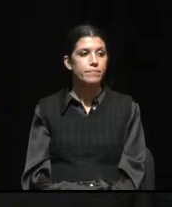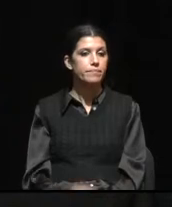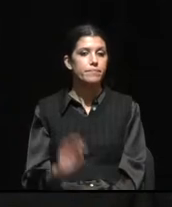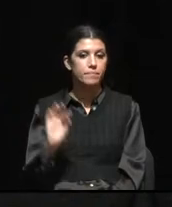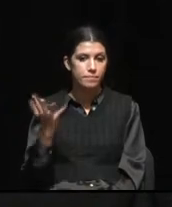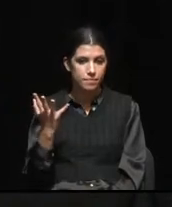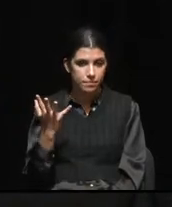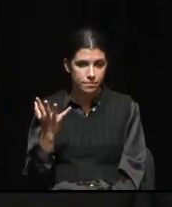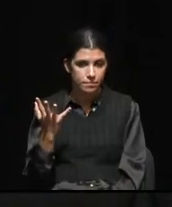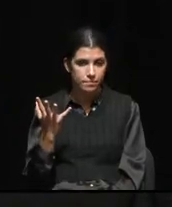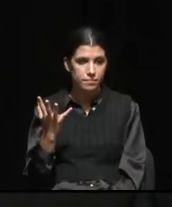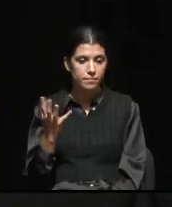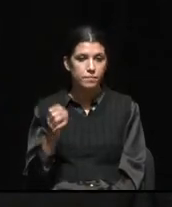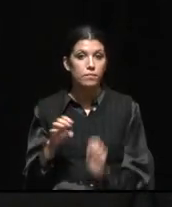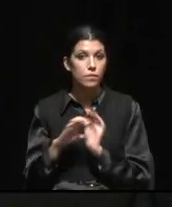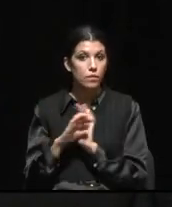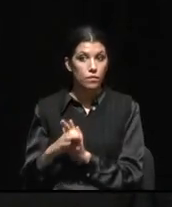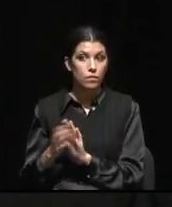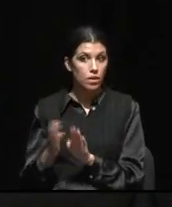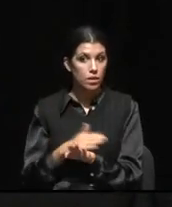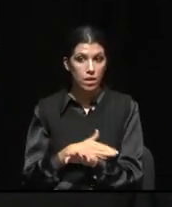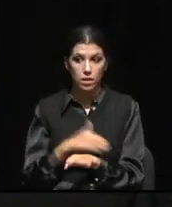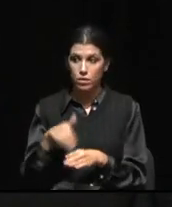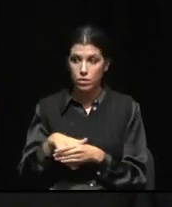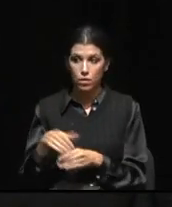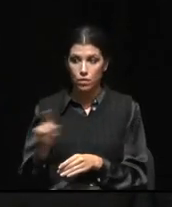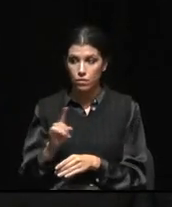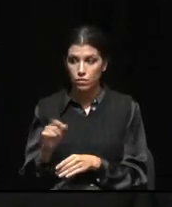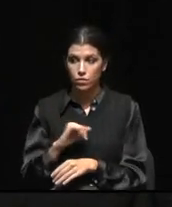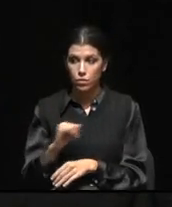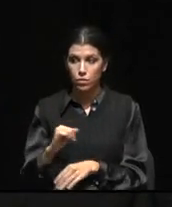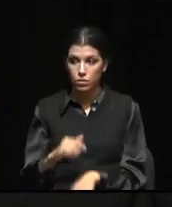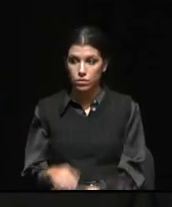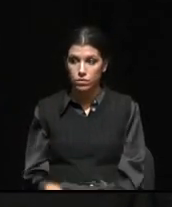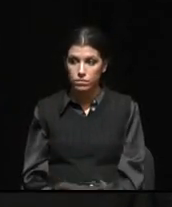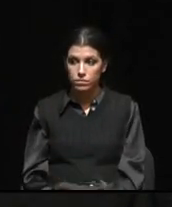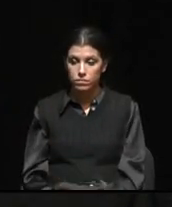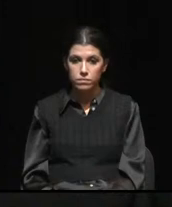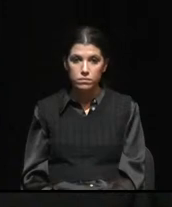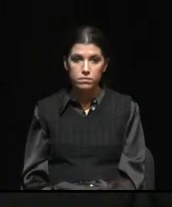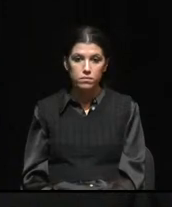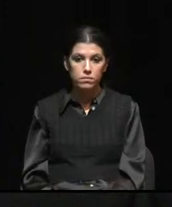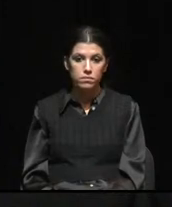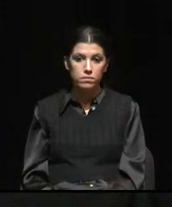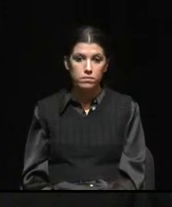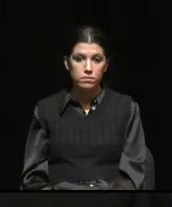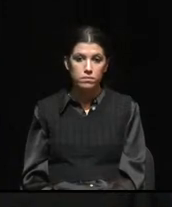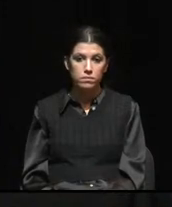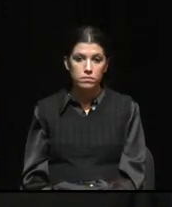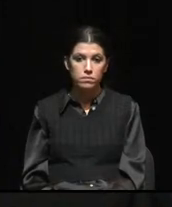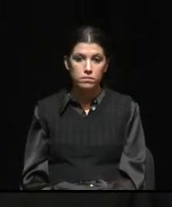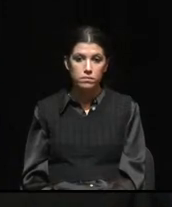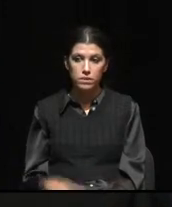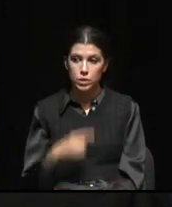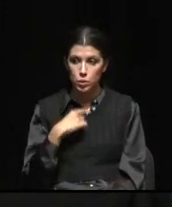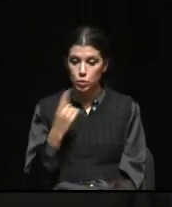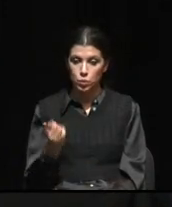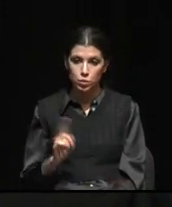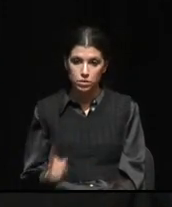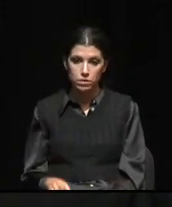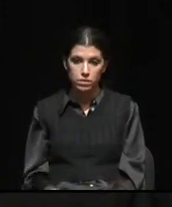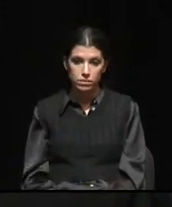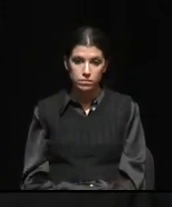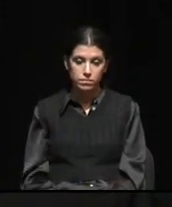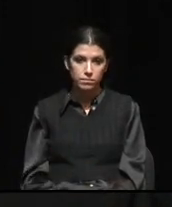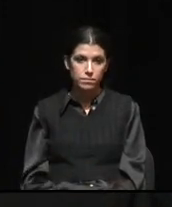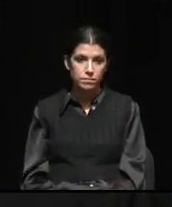Ok o chega não tinha votado contra não tinha votado certo mas eu Possivelmente dito